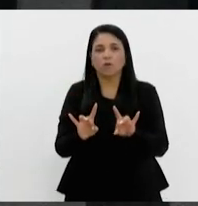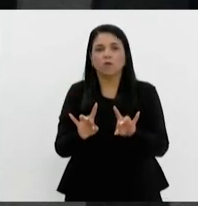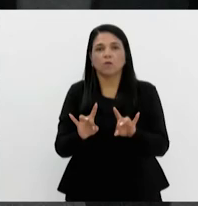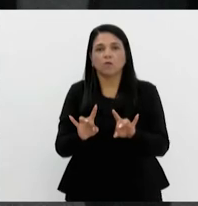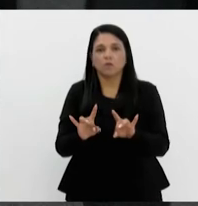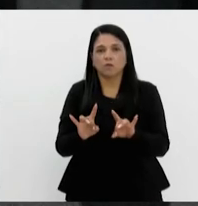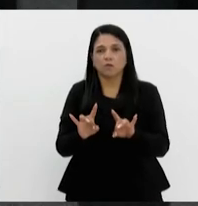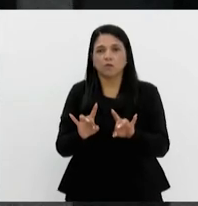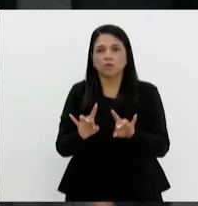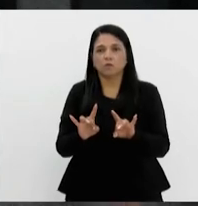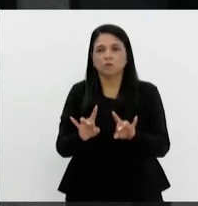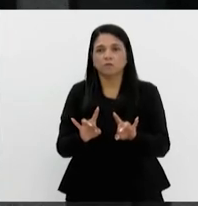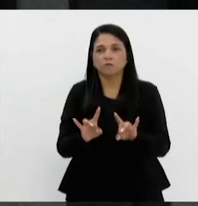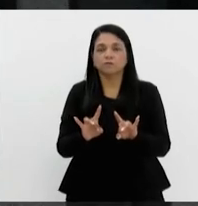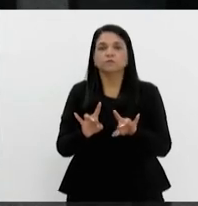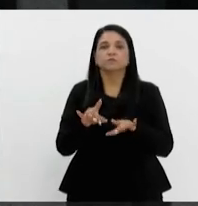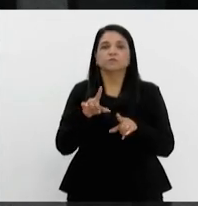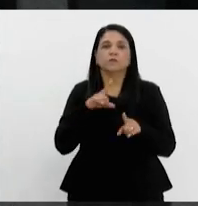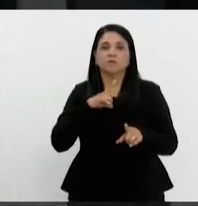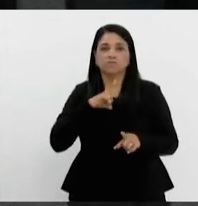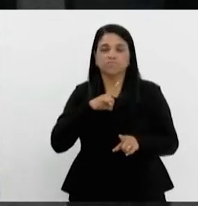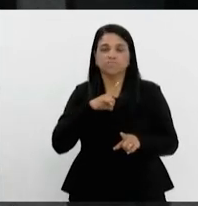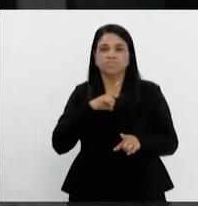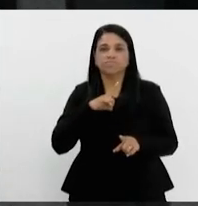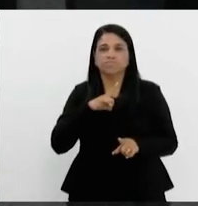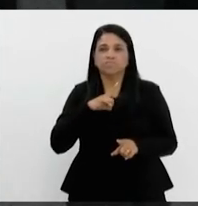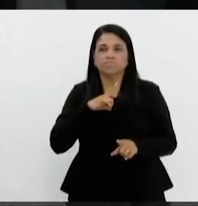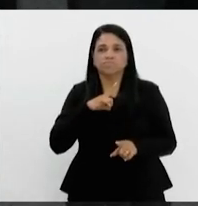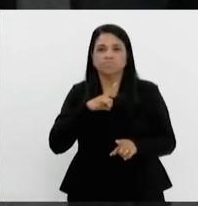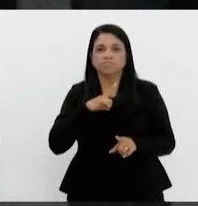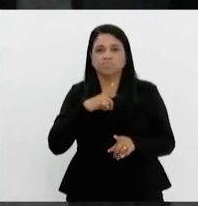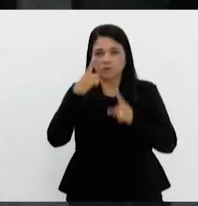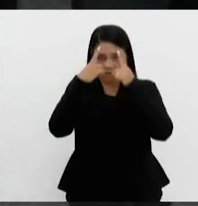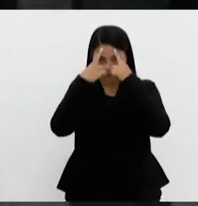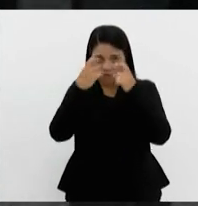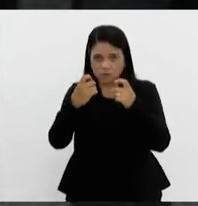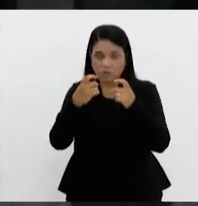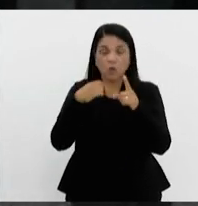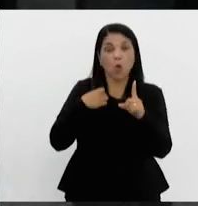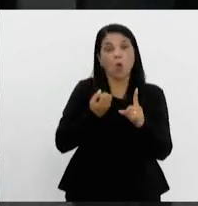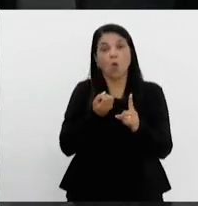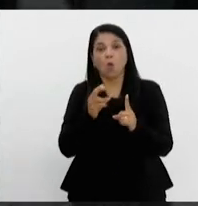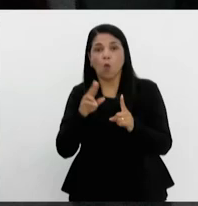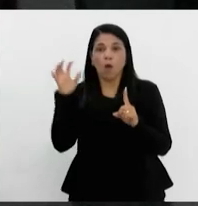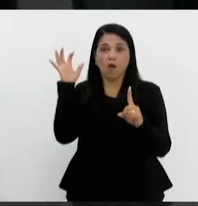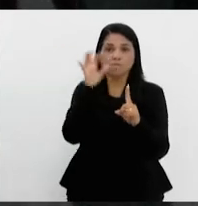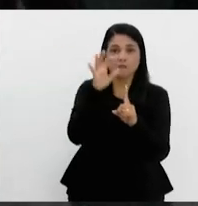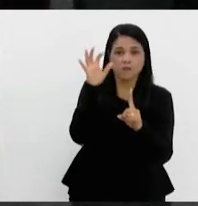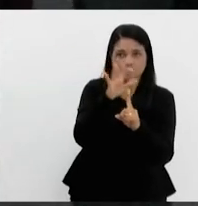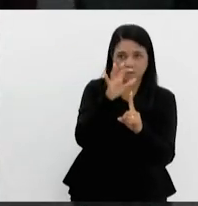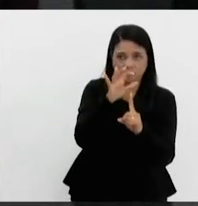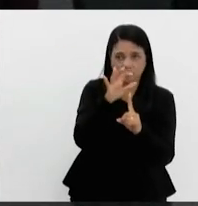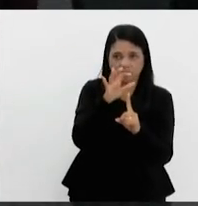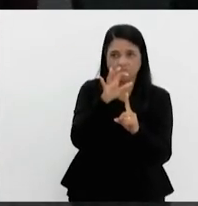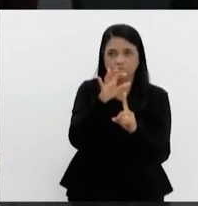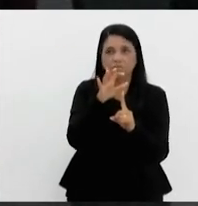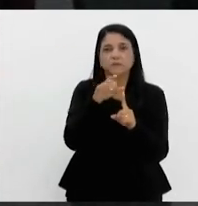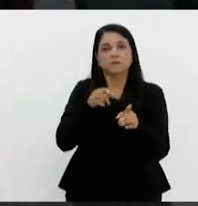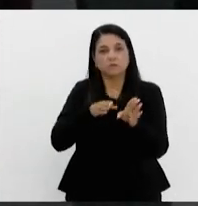estejam em situação de violação ou ameaça. Também podem